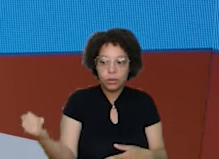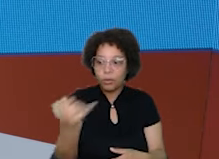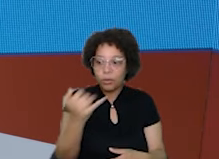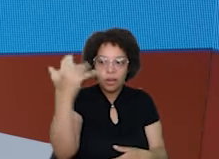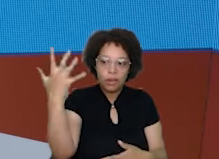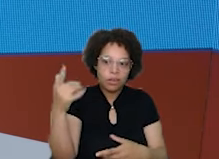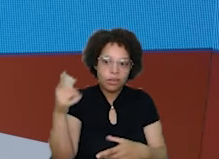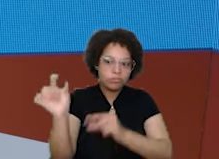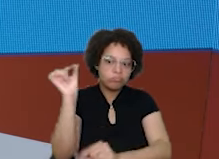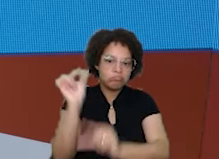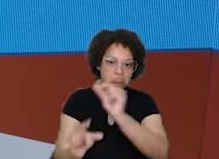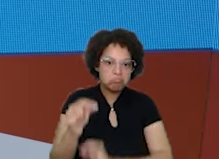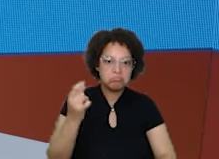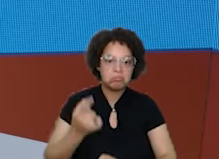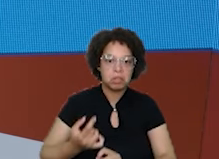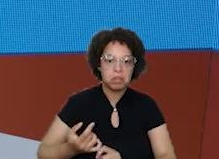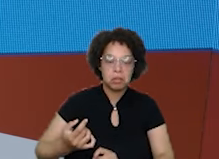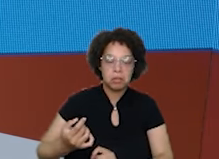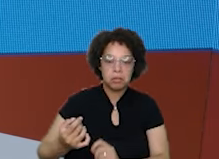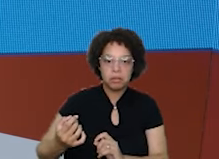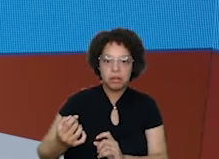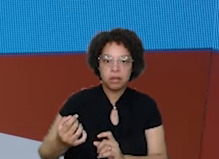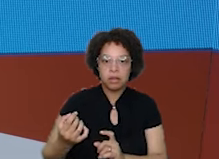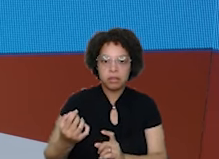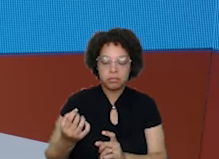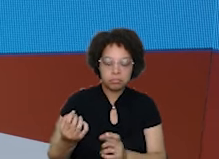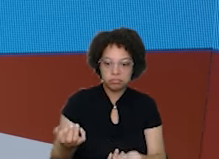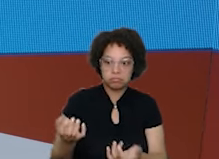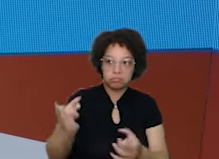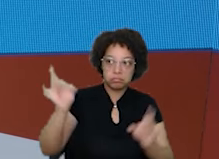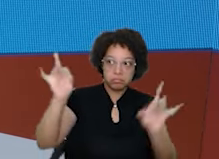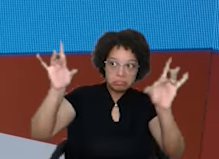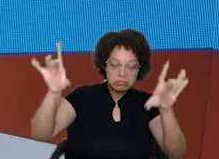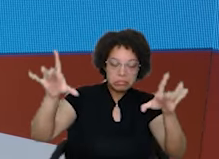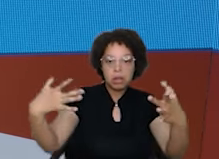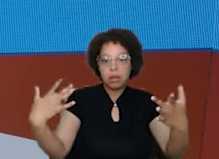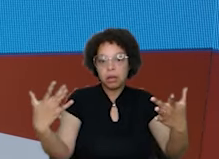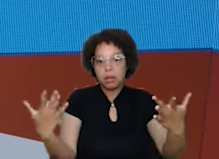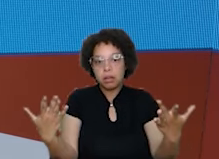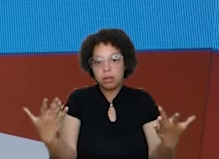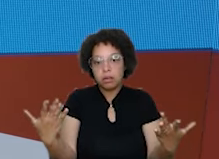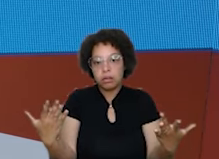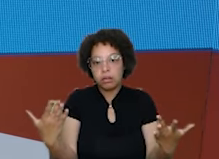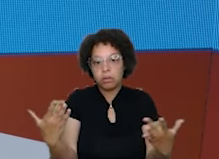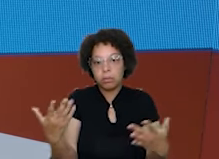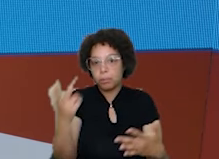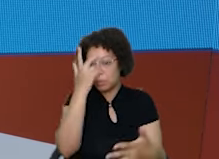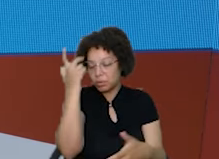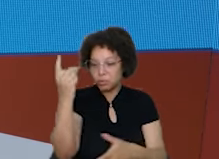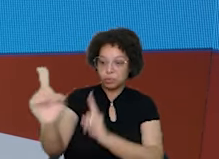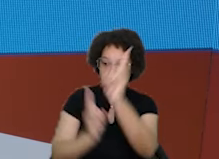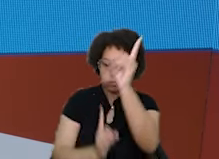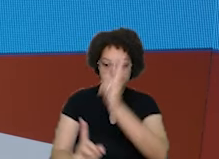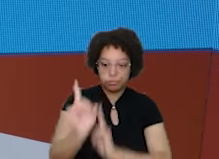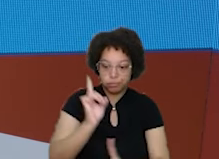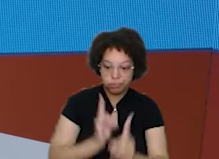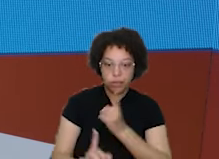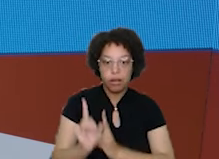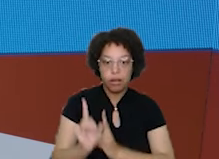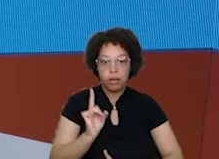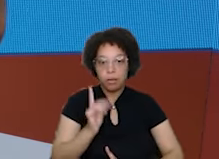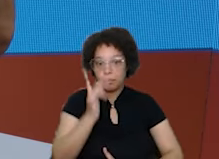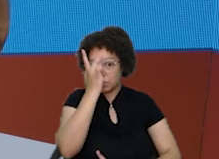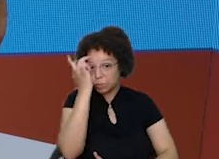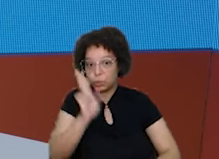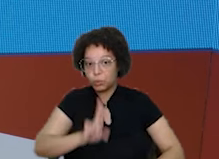trazer será que ele vai me trazer destaque Será que ele vai me trazer eh um um público um um consumidores já